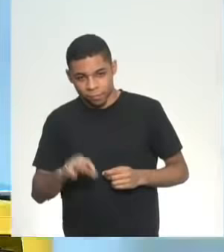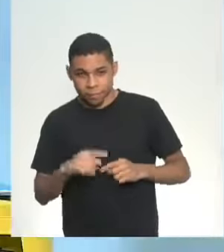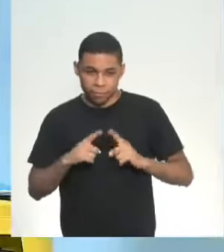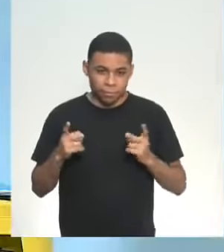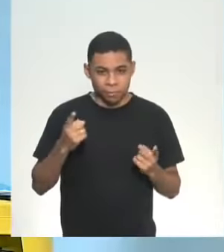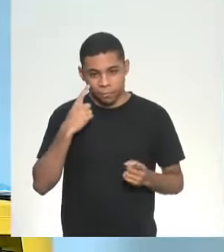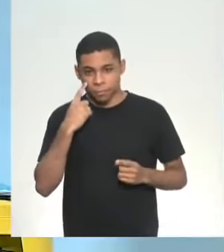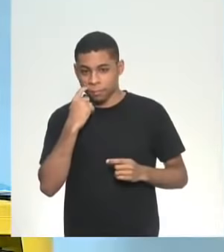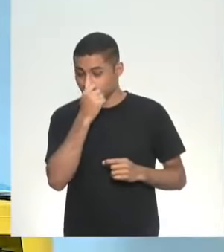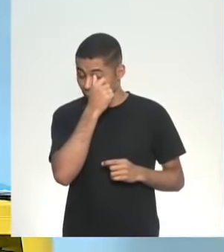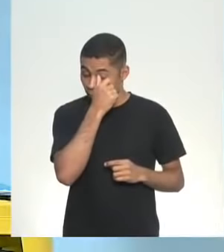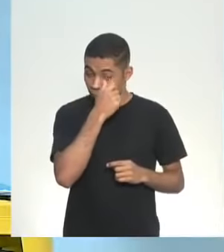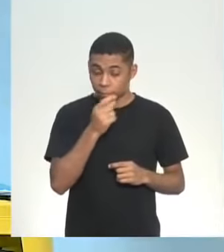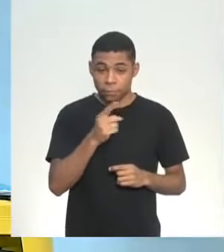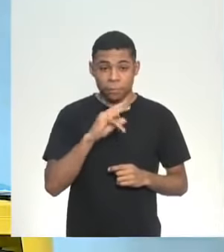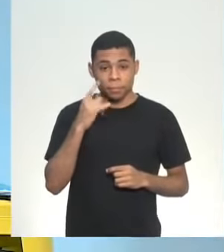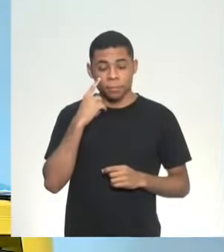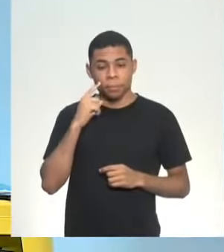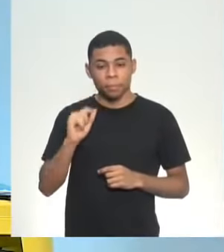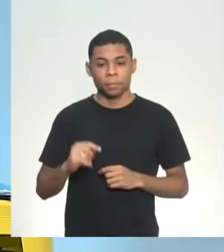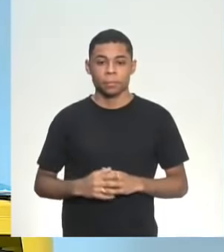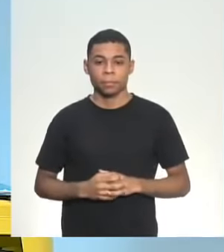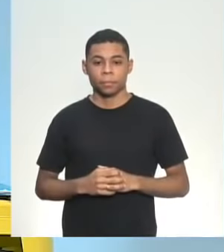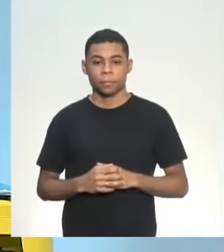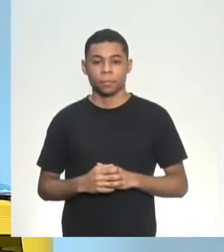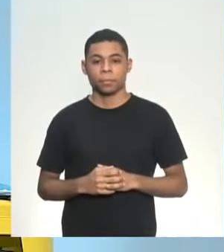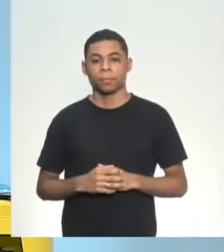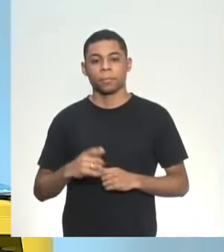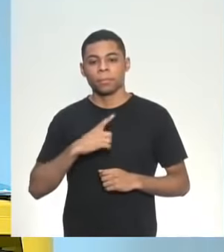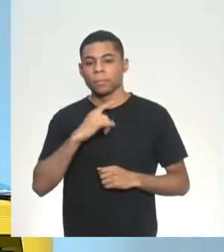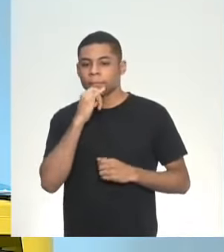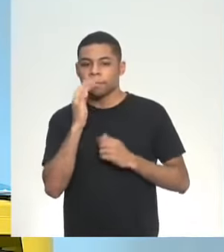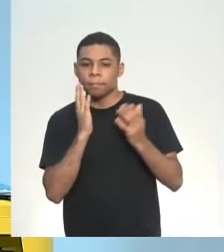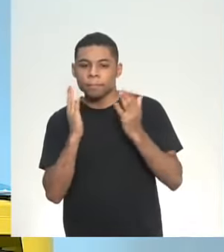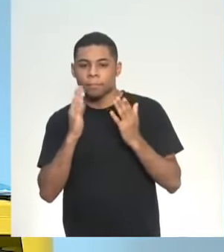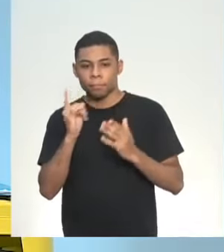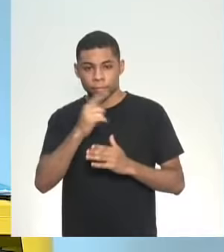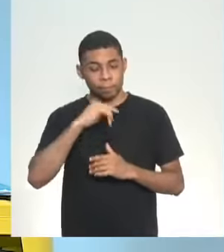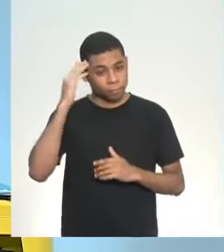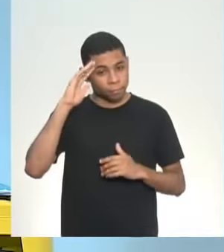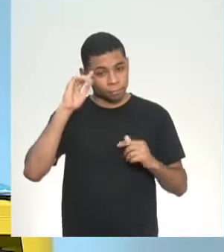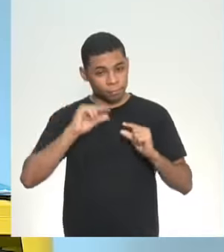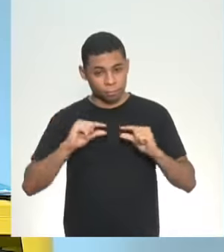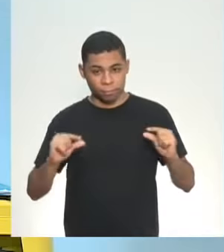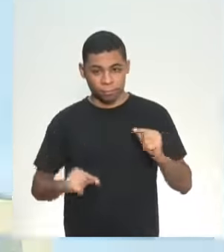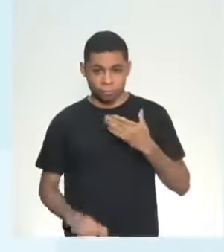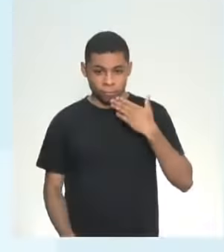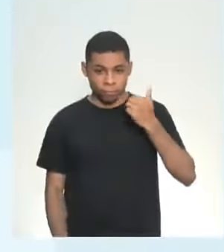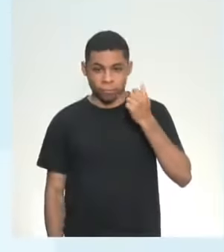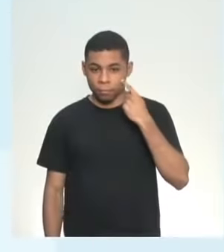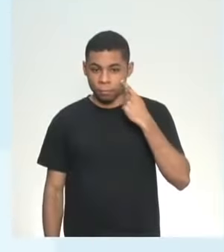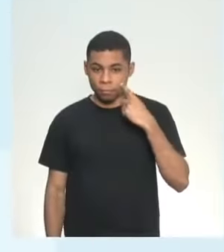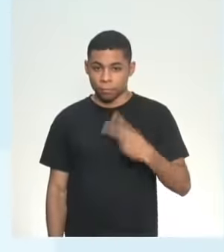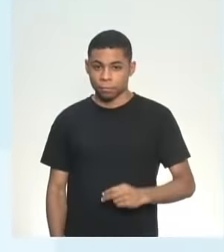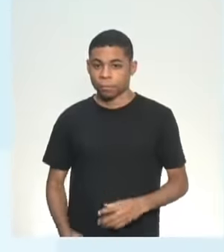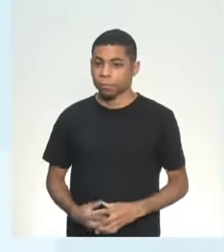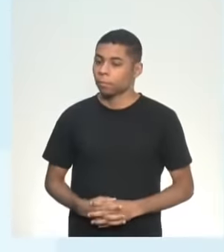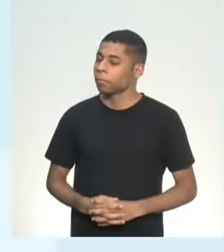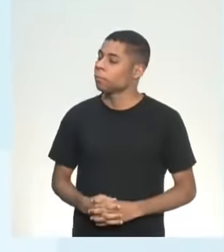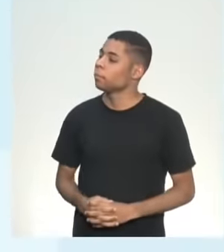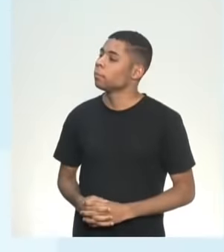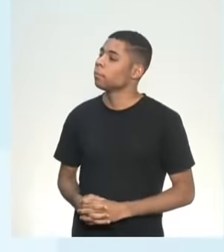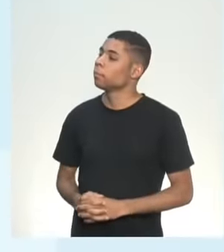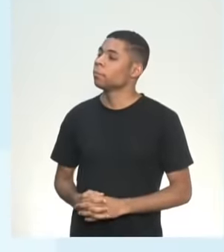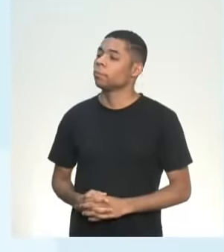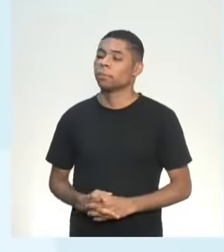pode vamos dar uma olhada ela vai trabalhar então vai subir alguns exemplos de sentenças para vocês entenderem melhor vamos lá então olhando